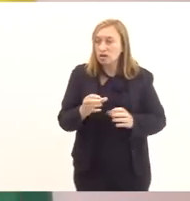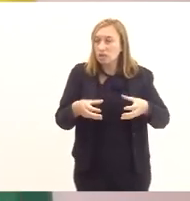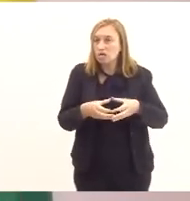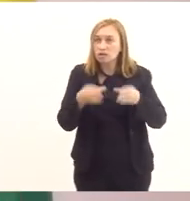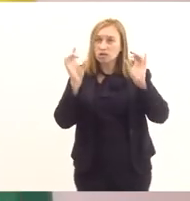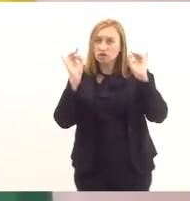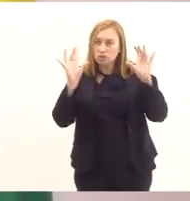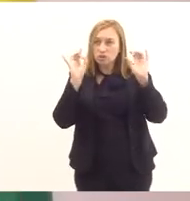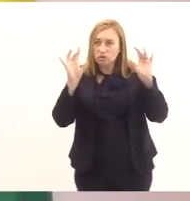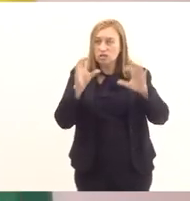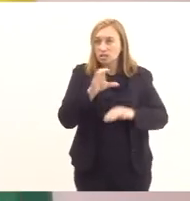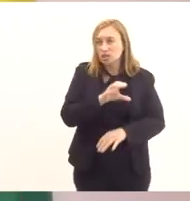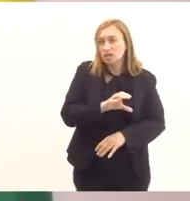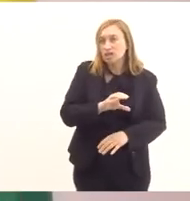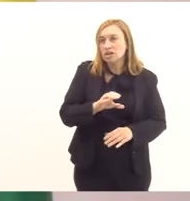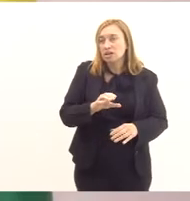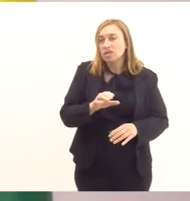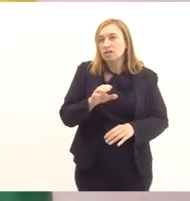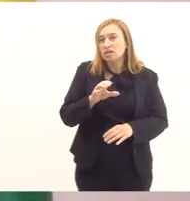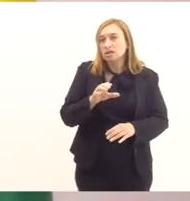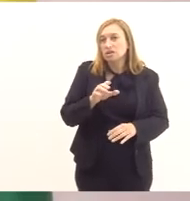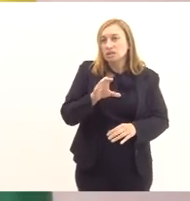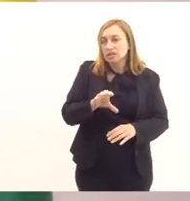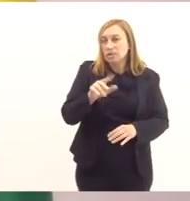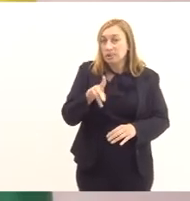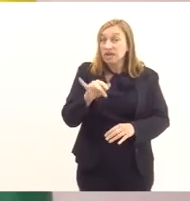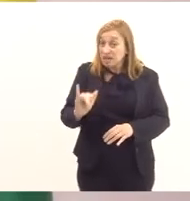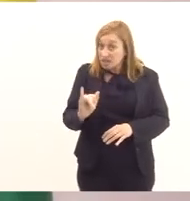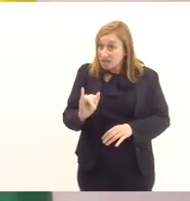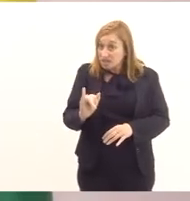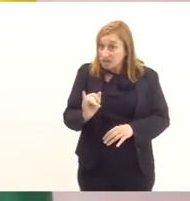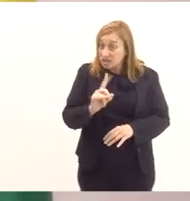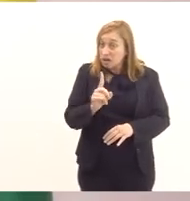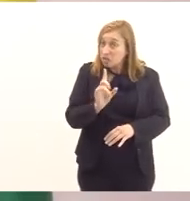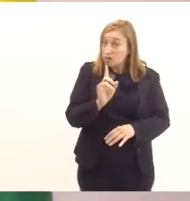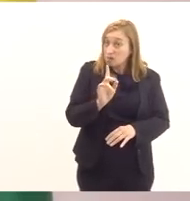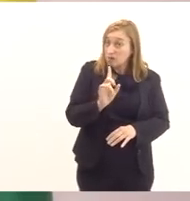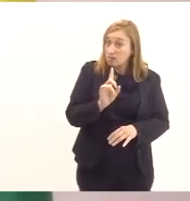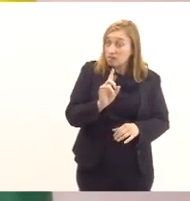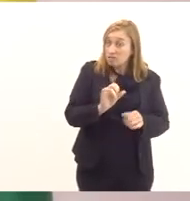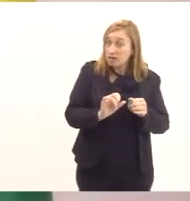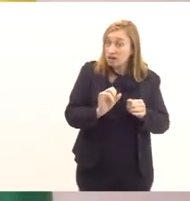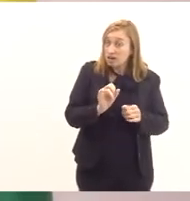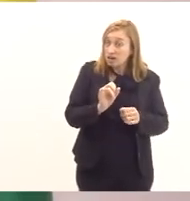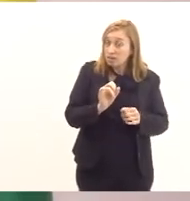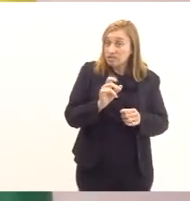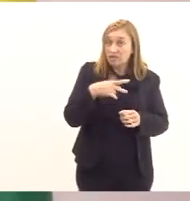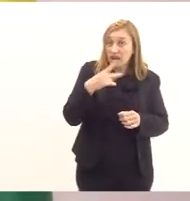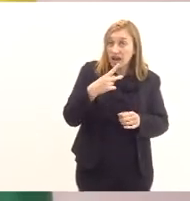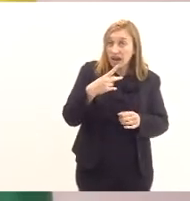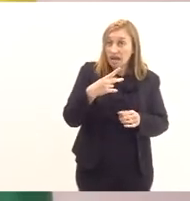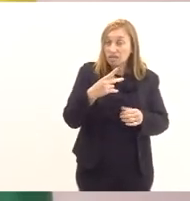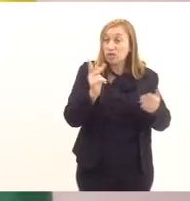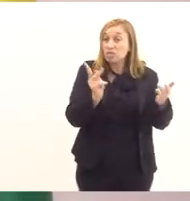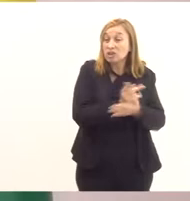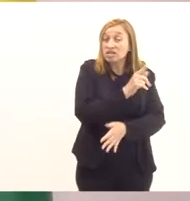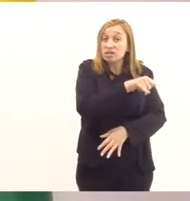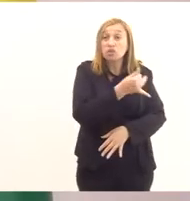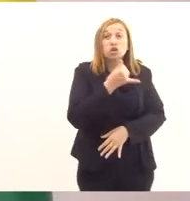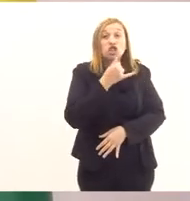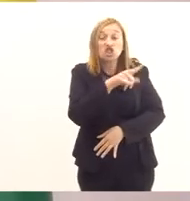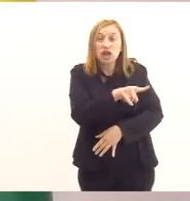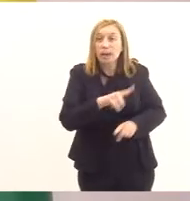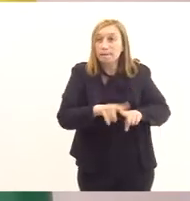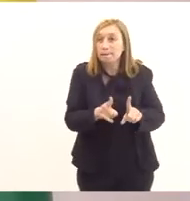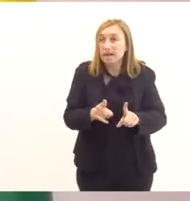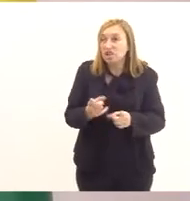especial numa comissão parlamentar de inquérito não mais para tratar da tragédia mas para tratar